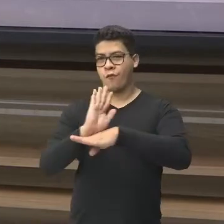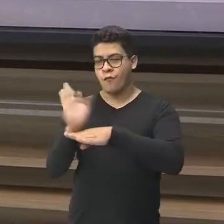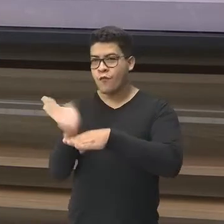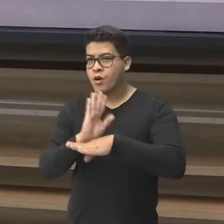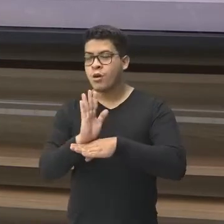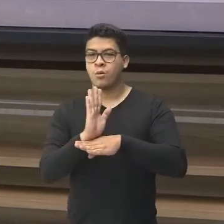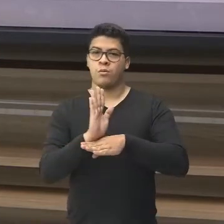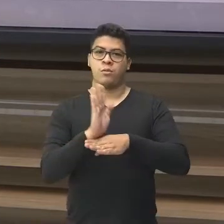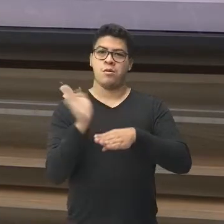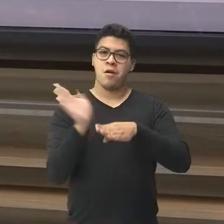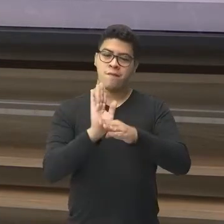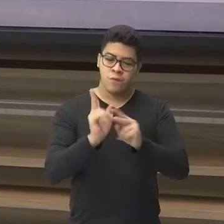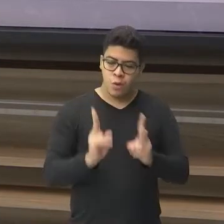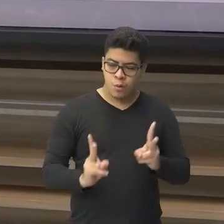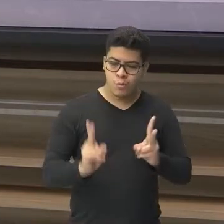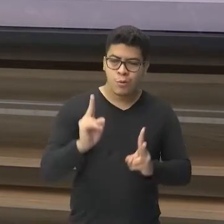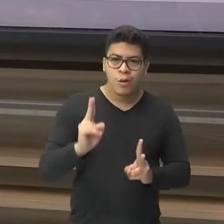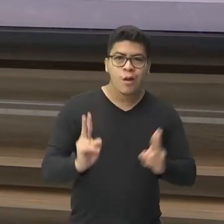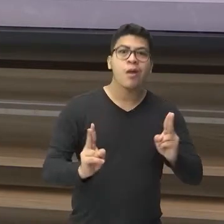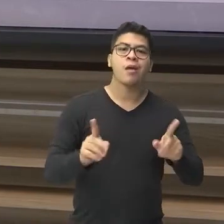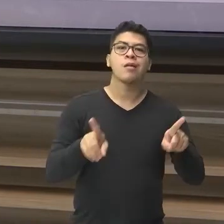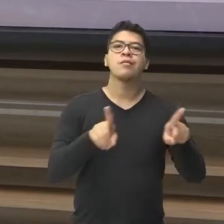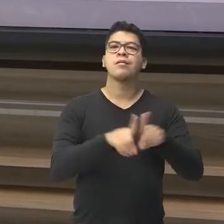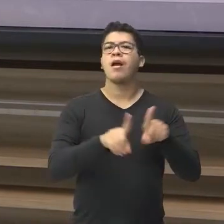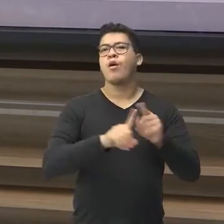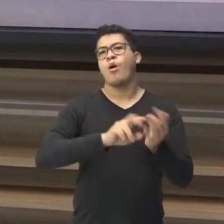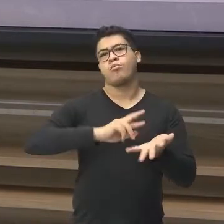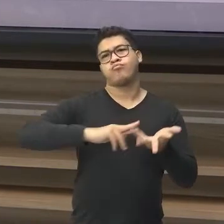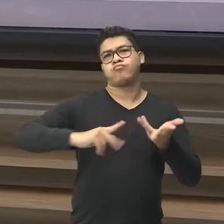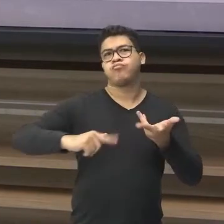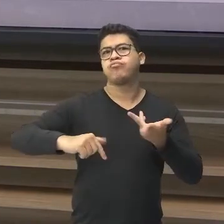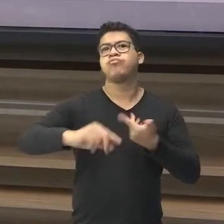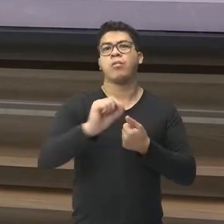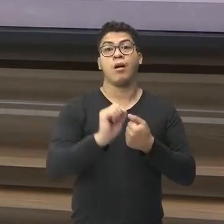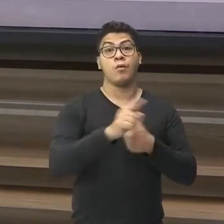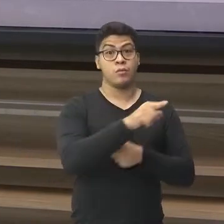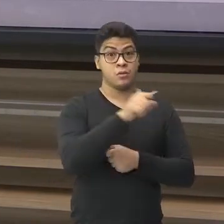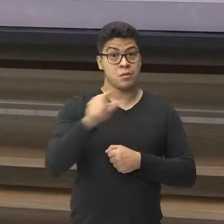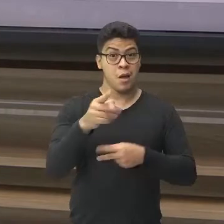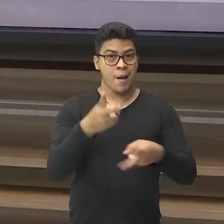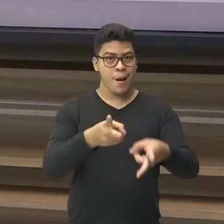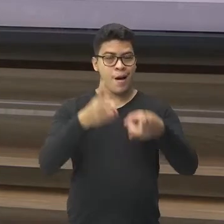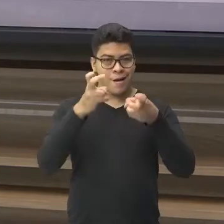séries que se relacionam ao momento da Segunda Guerra Mundial e vocês perceberam que a